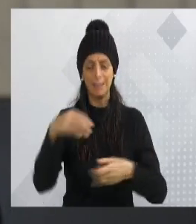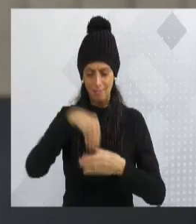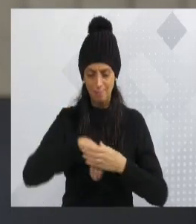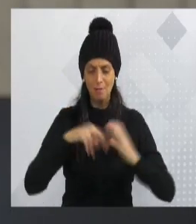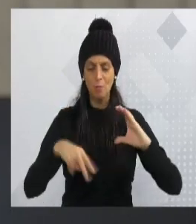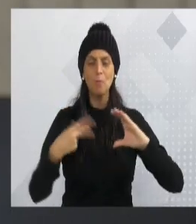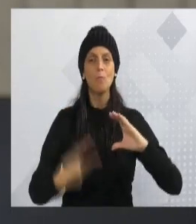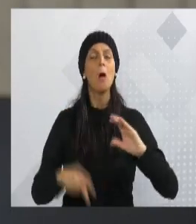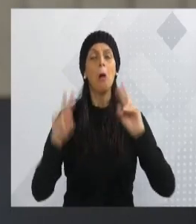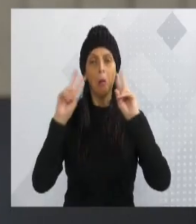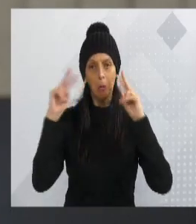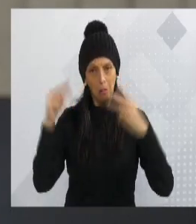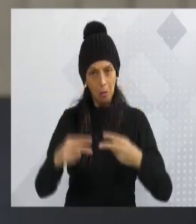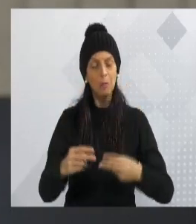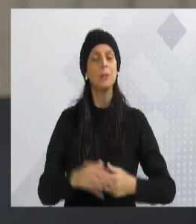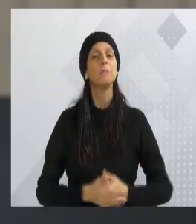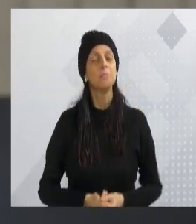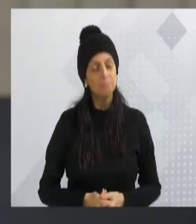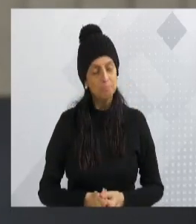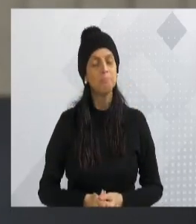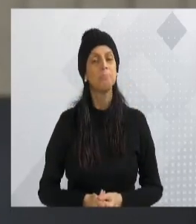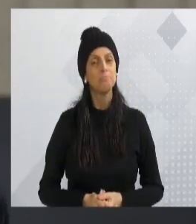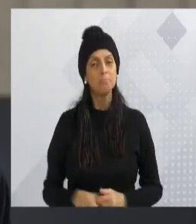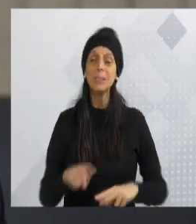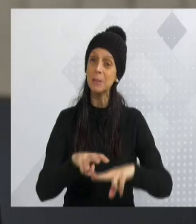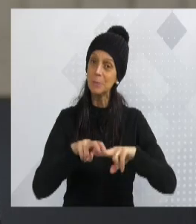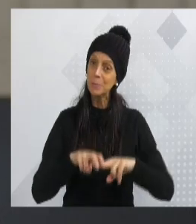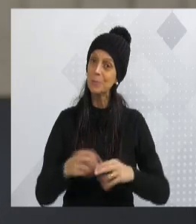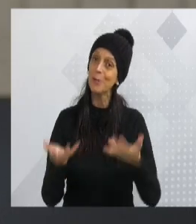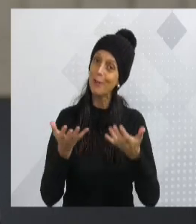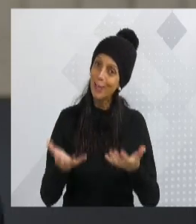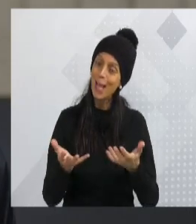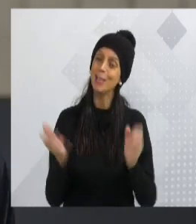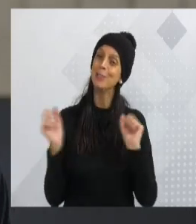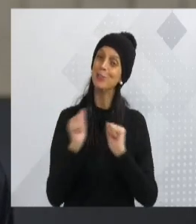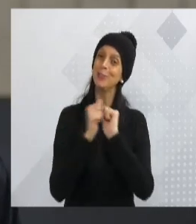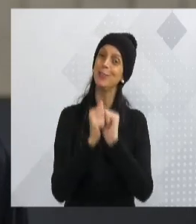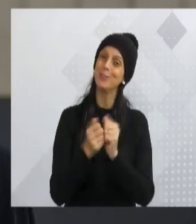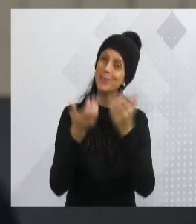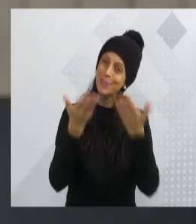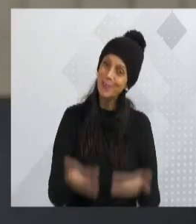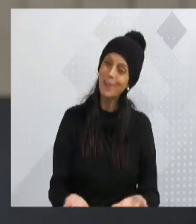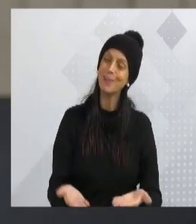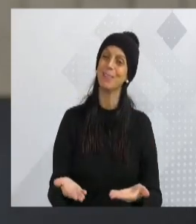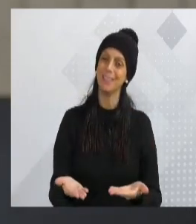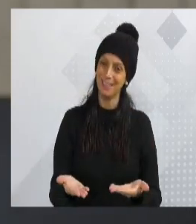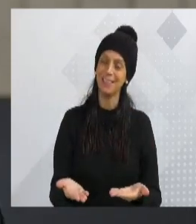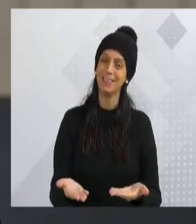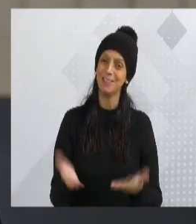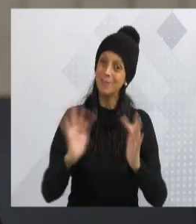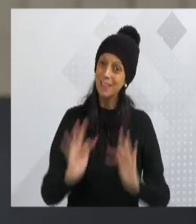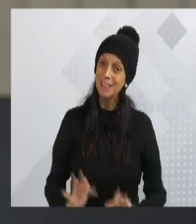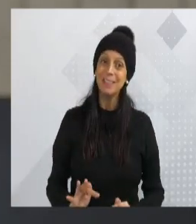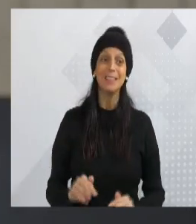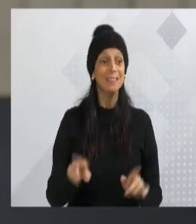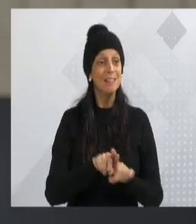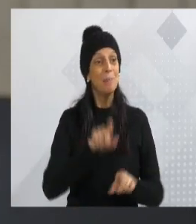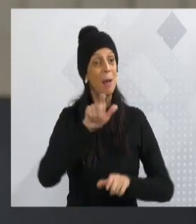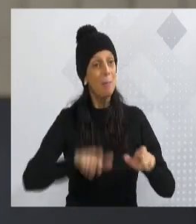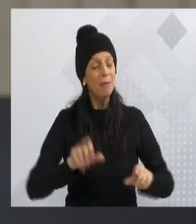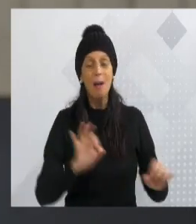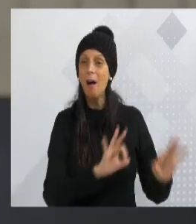eu reconheço isso então eu quero aqui compartilhar isso com você e com a que as pessoas que estão